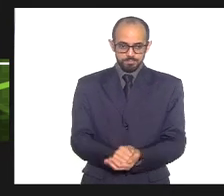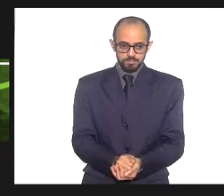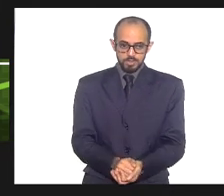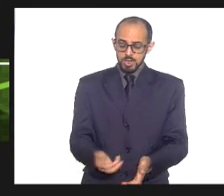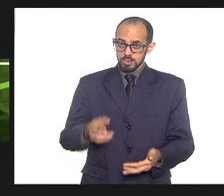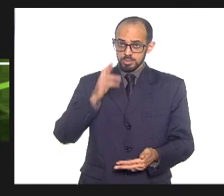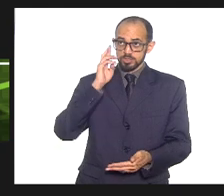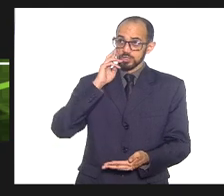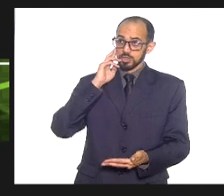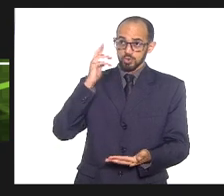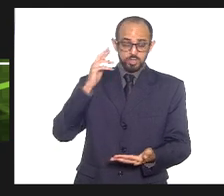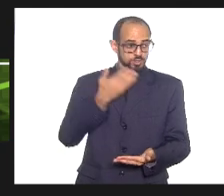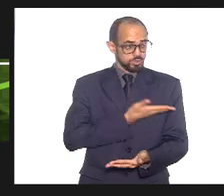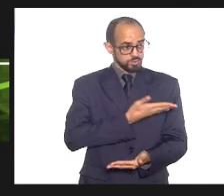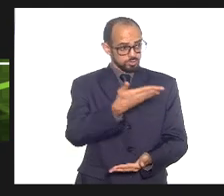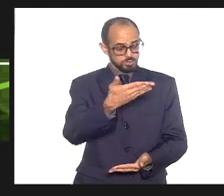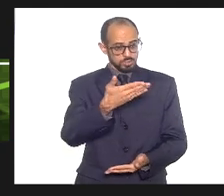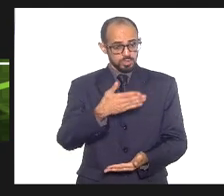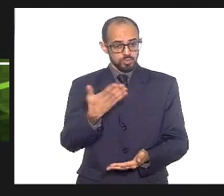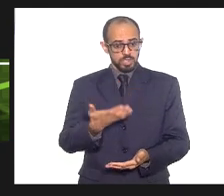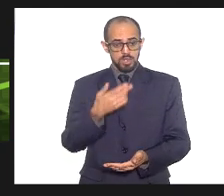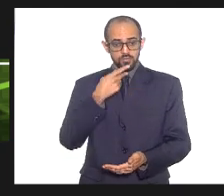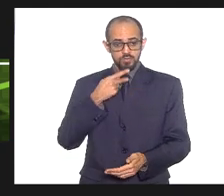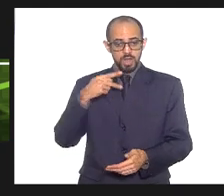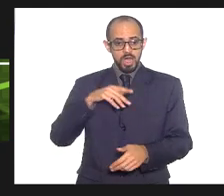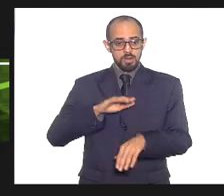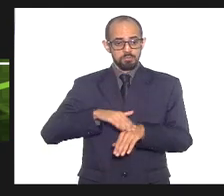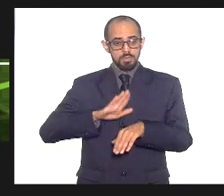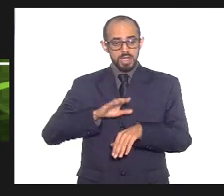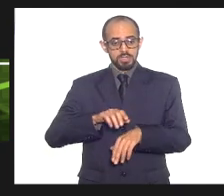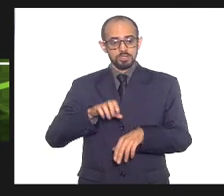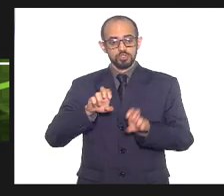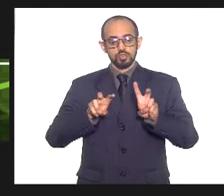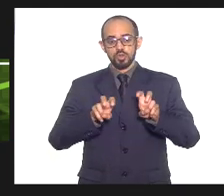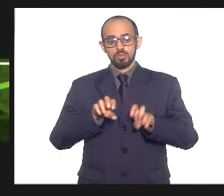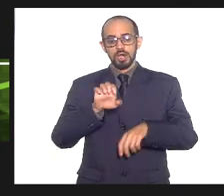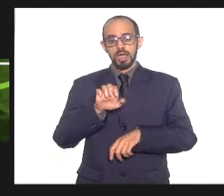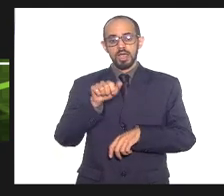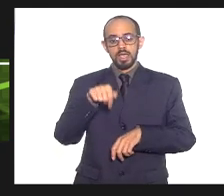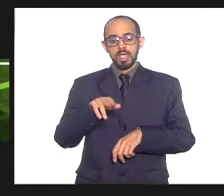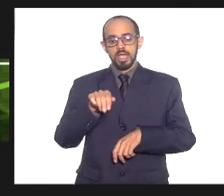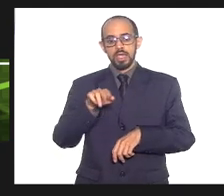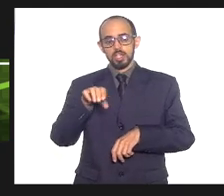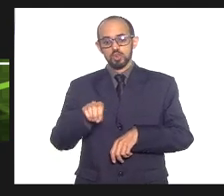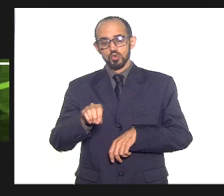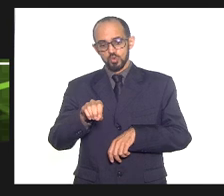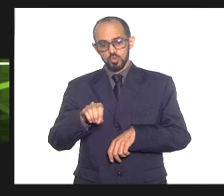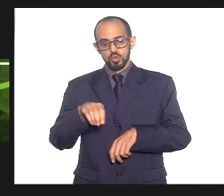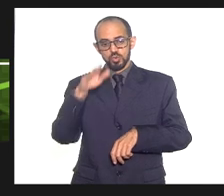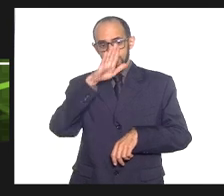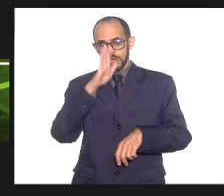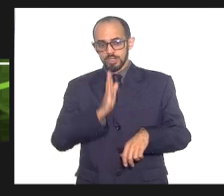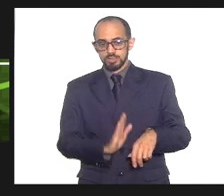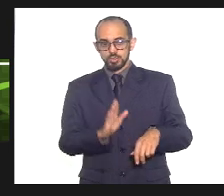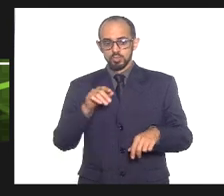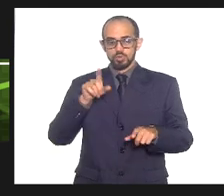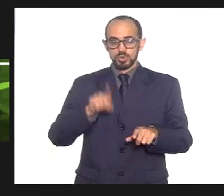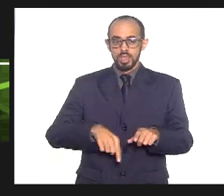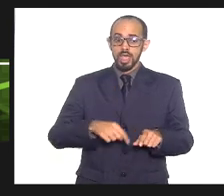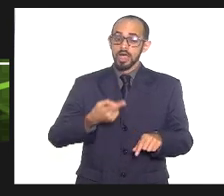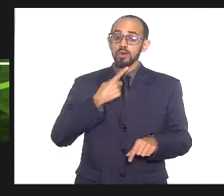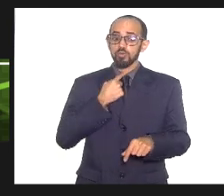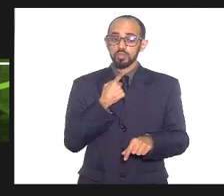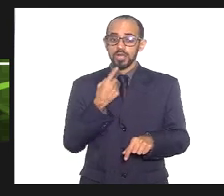Senhoras e senhores, eu gostaria de falar um pouco mais sobre a Equinor globalmente, um pouco mais sobre a Equinor do Brasil. E é a nossa intenção, ao longo